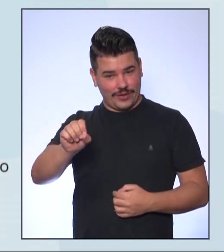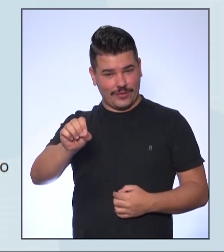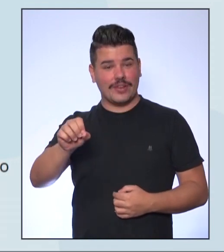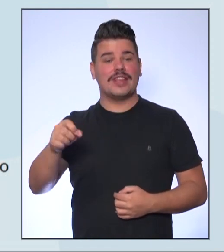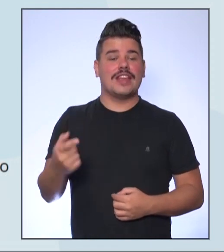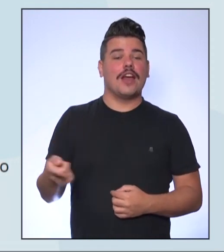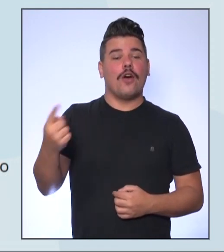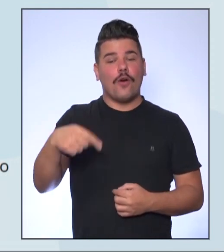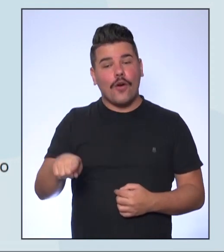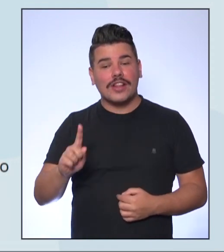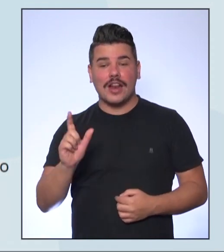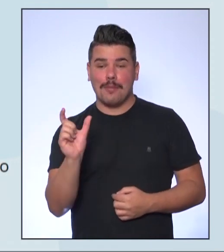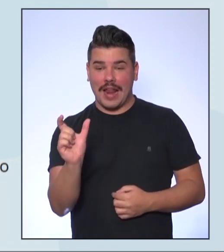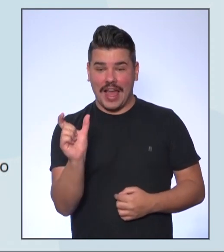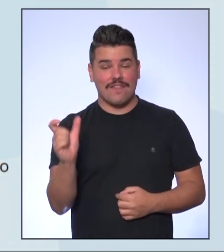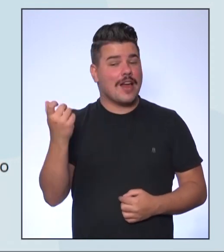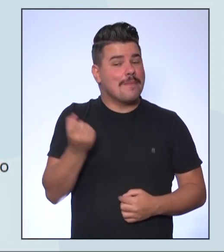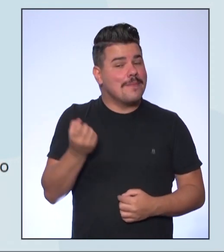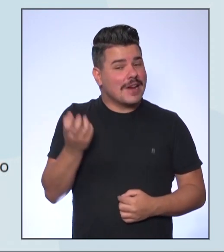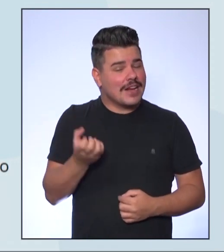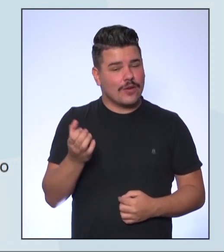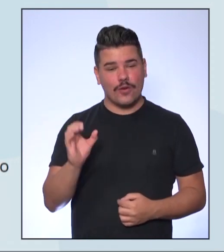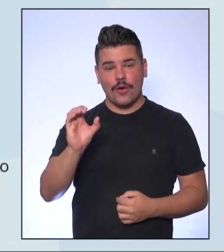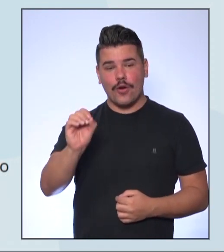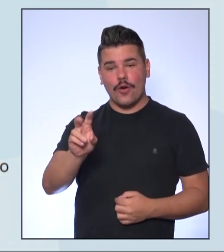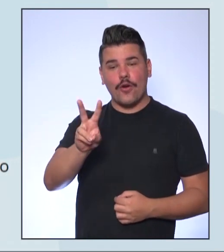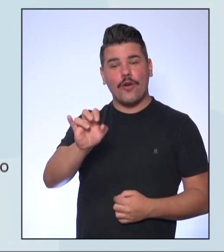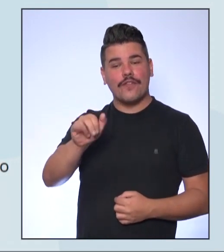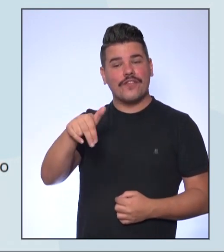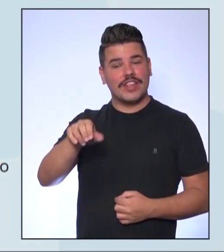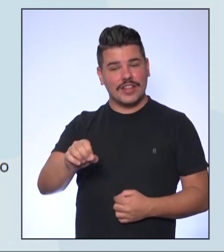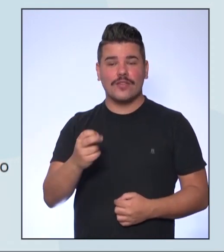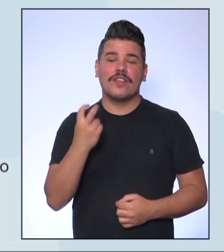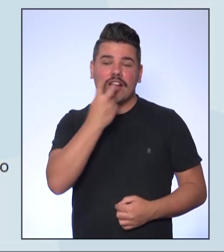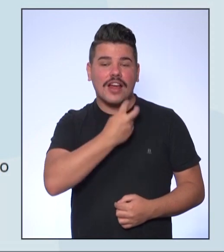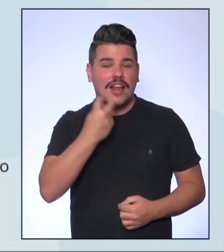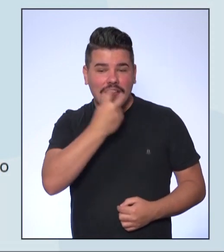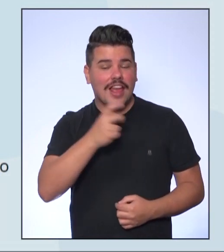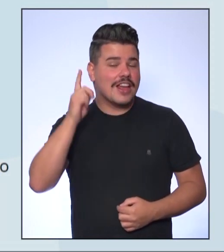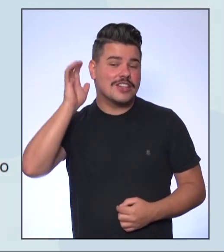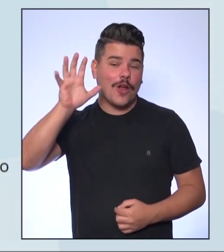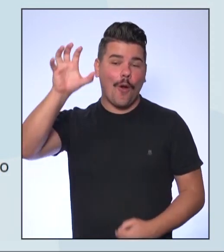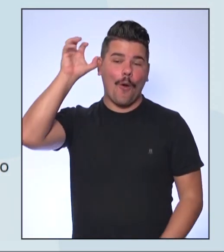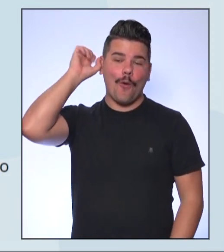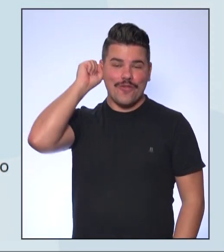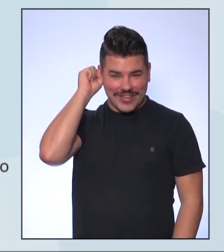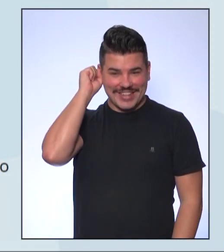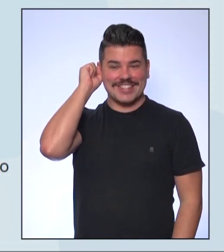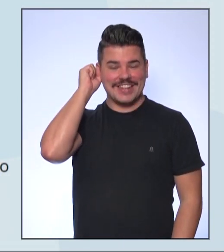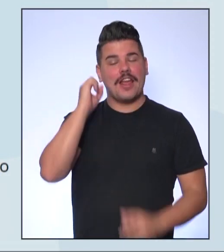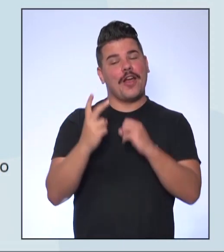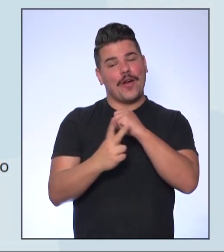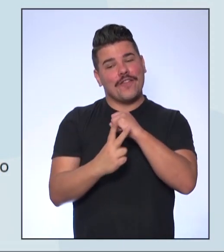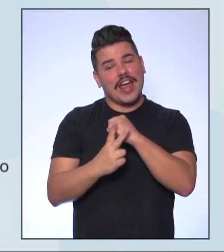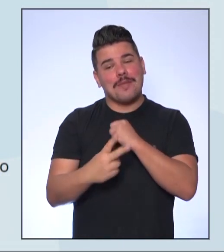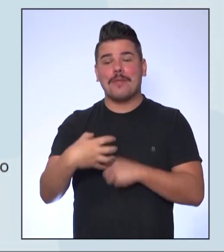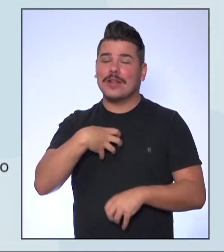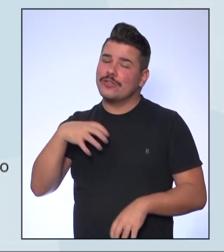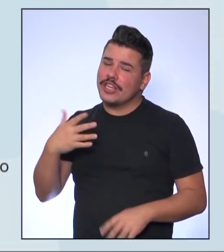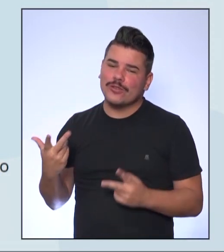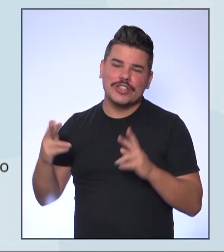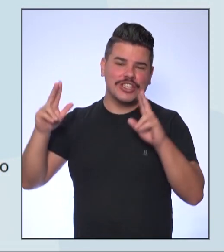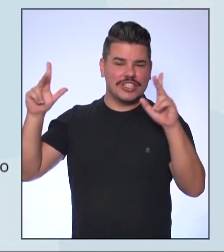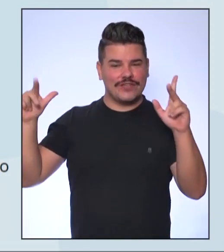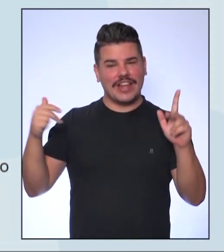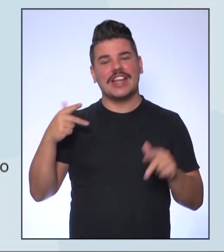A palavra ovino, nós já podemos classificar como verbo. Verbo ouvir, né, professor Mauro? Então, olha só, elas